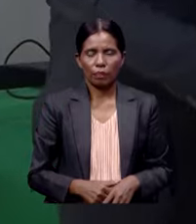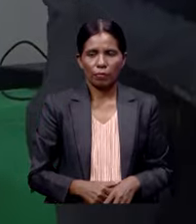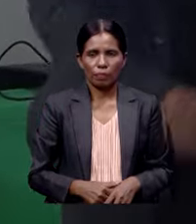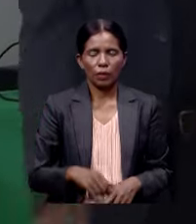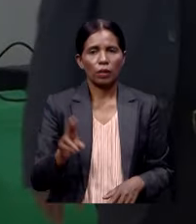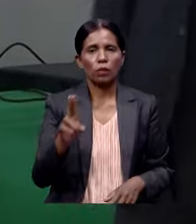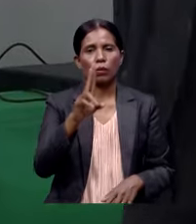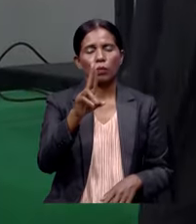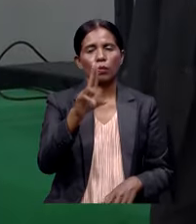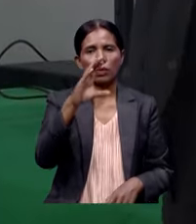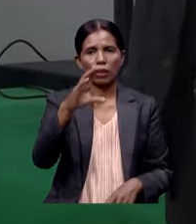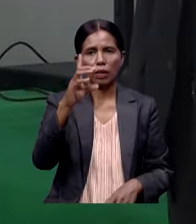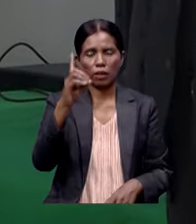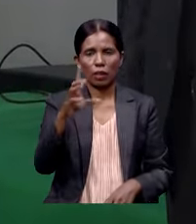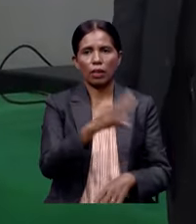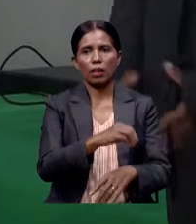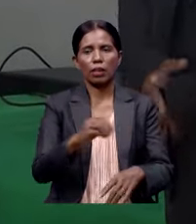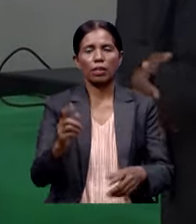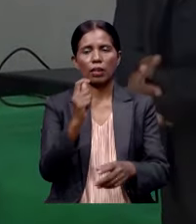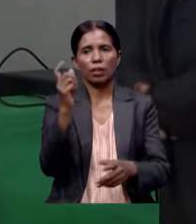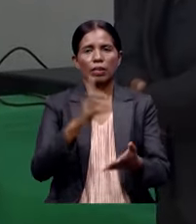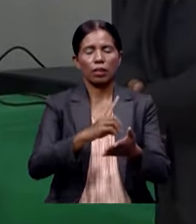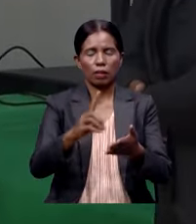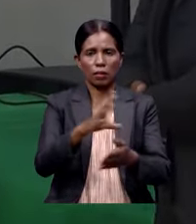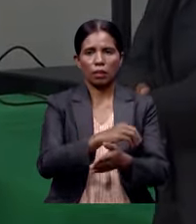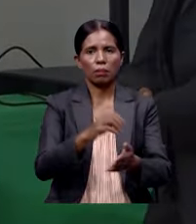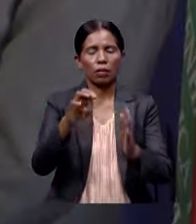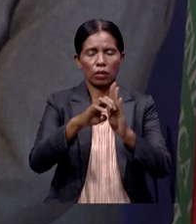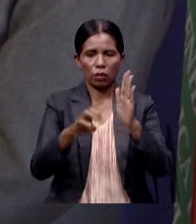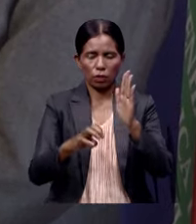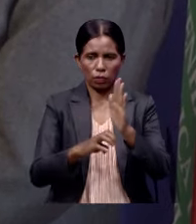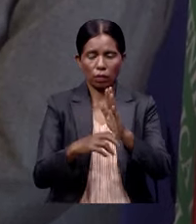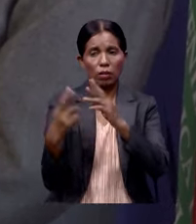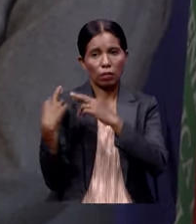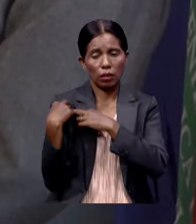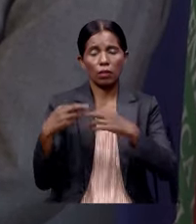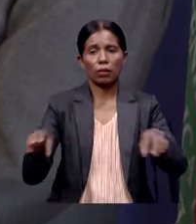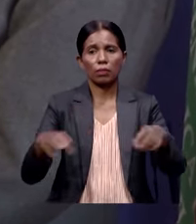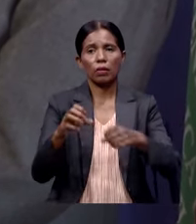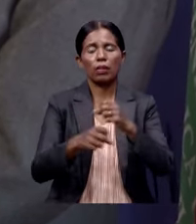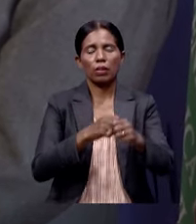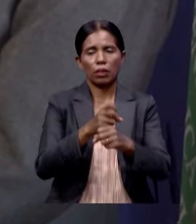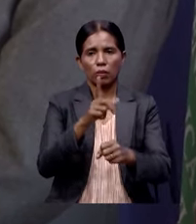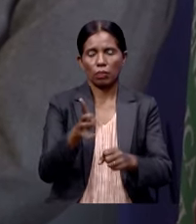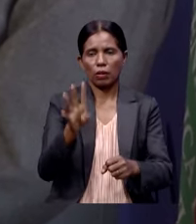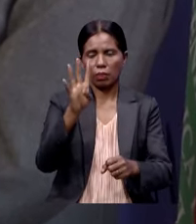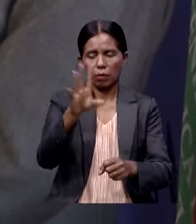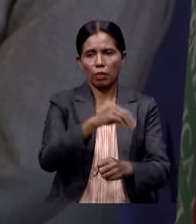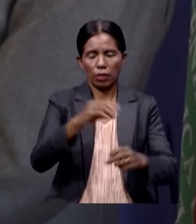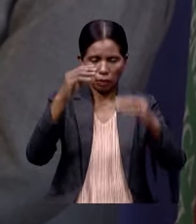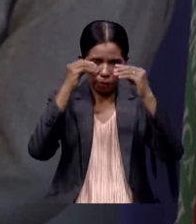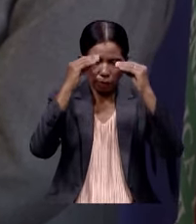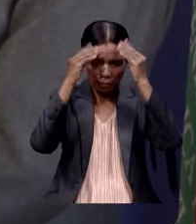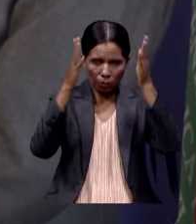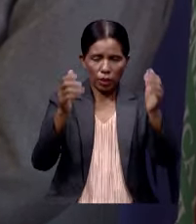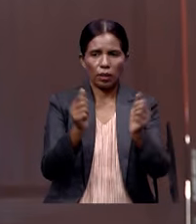Universidade Católica Timorense terça ne realiza cerimônia tomada de posse ba estrutura fon tinan akademiku Ringroron Racing Hat ba docente Ruanulu